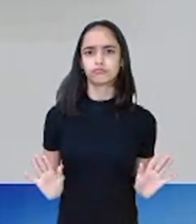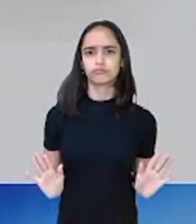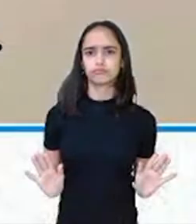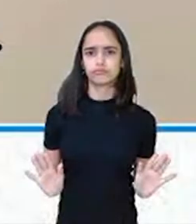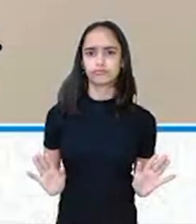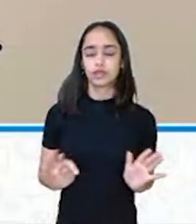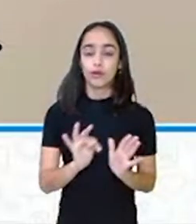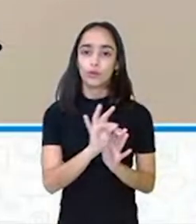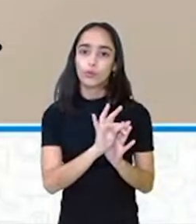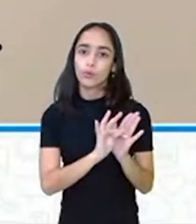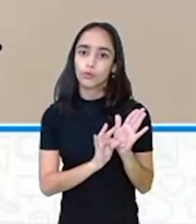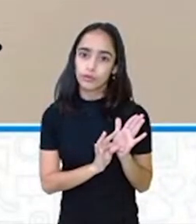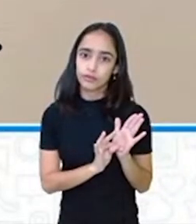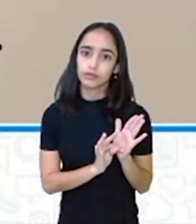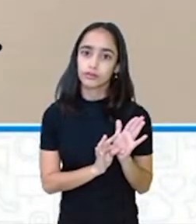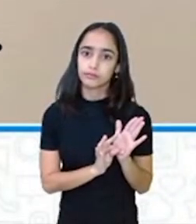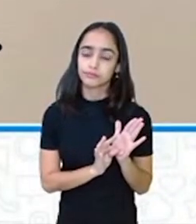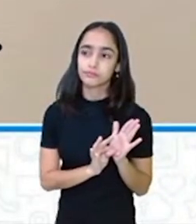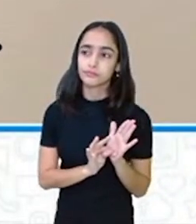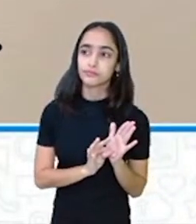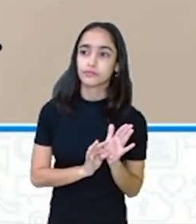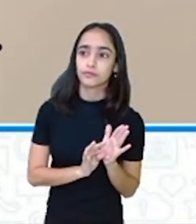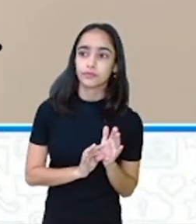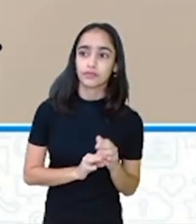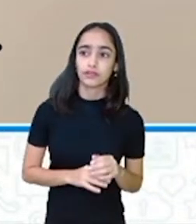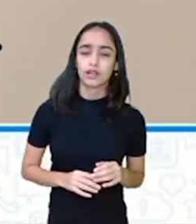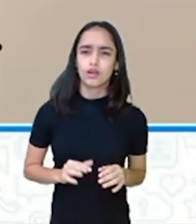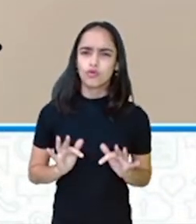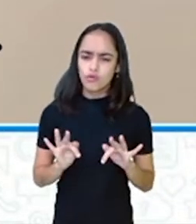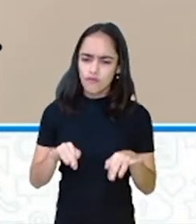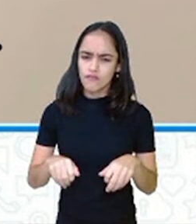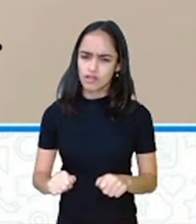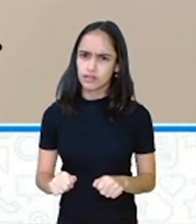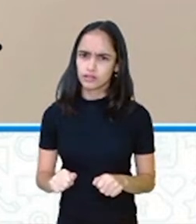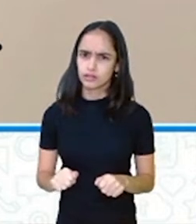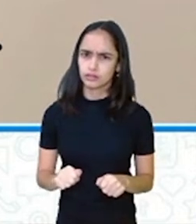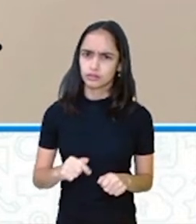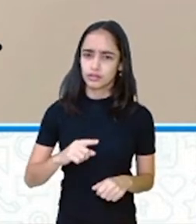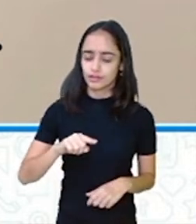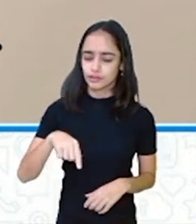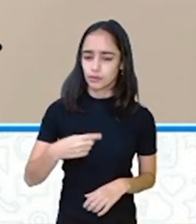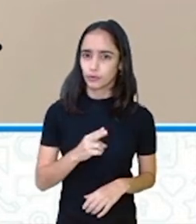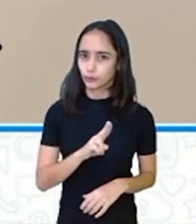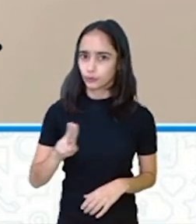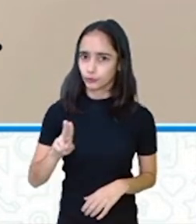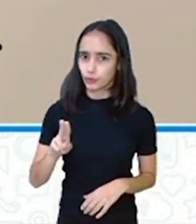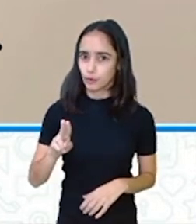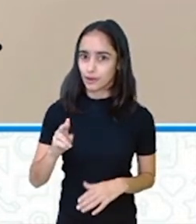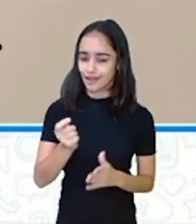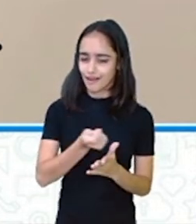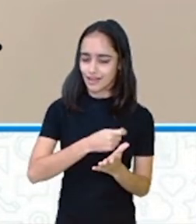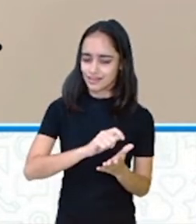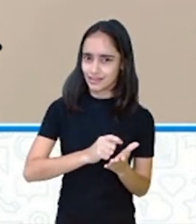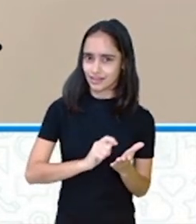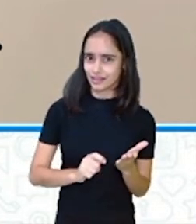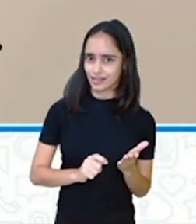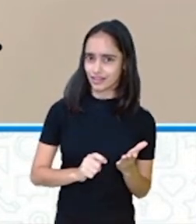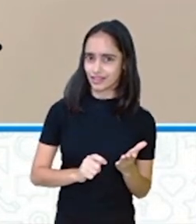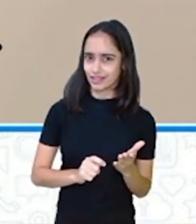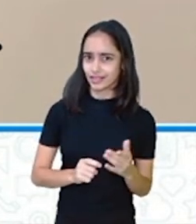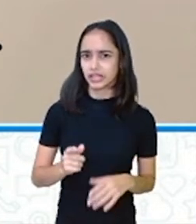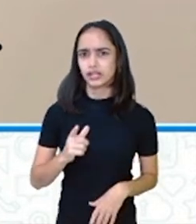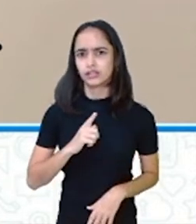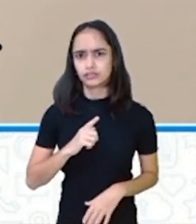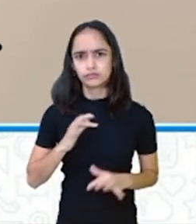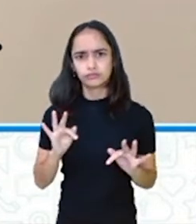texto, o ponto final, tá vendo ali, ó, no fininho, depois do nome escrita, quer dizer que houve aí